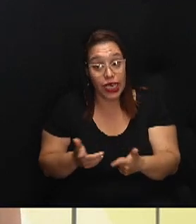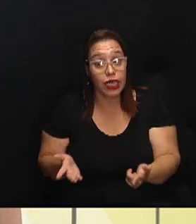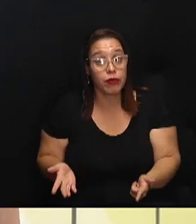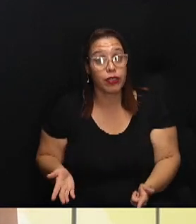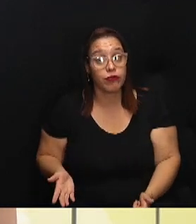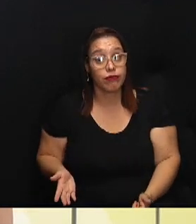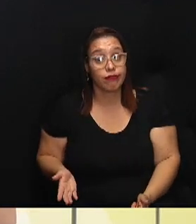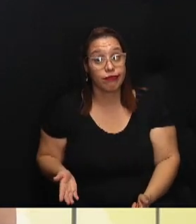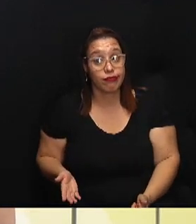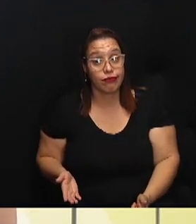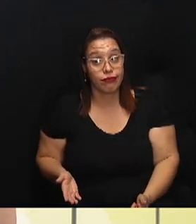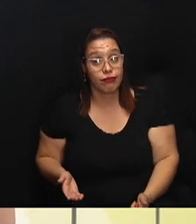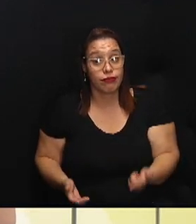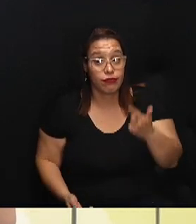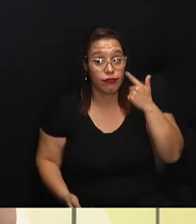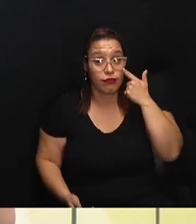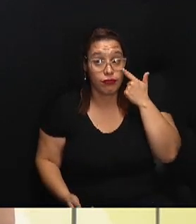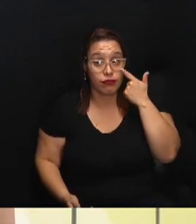Então, assim,